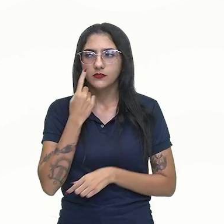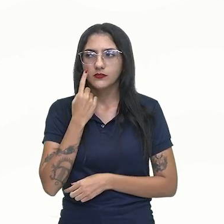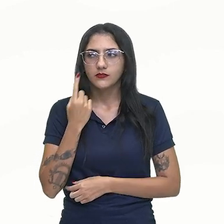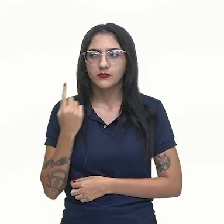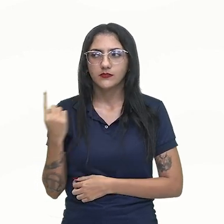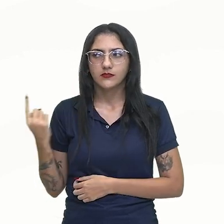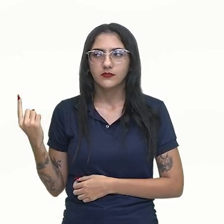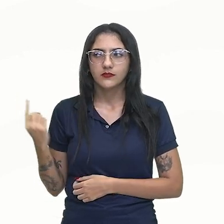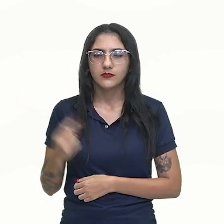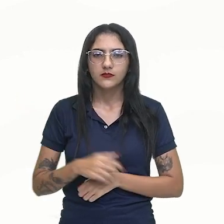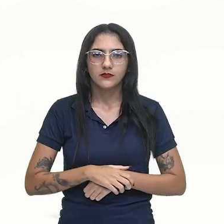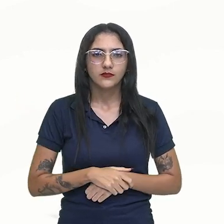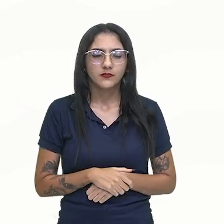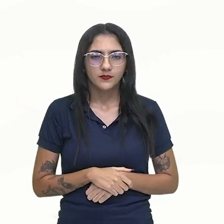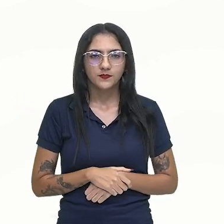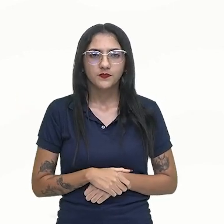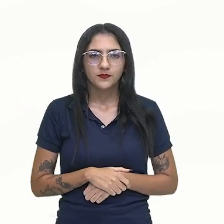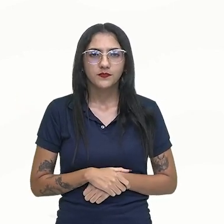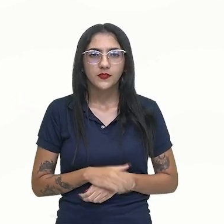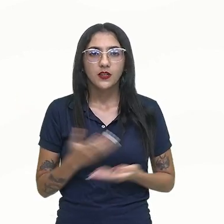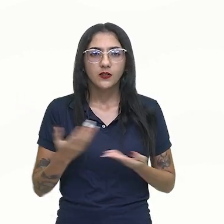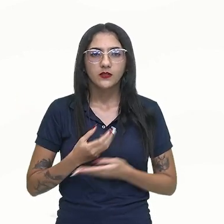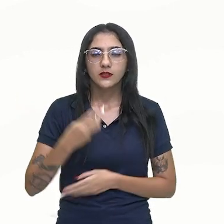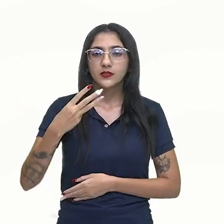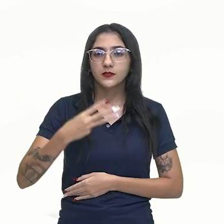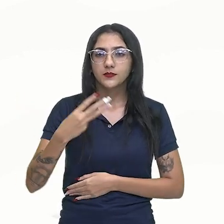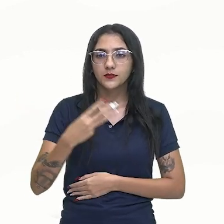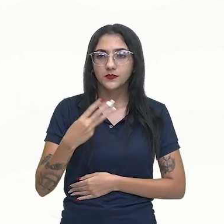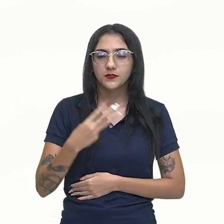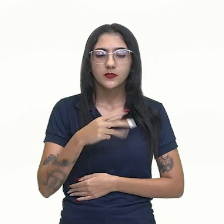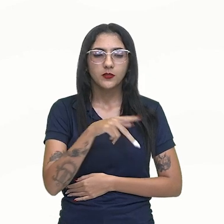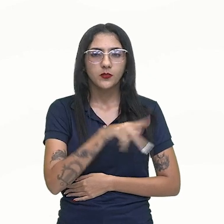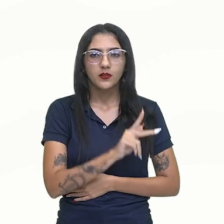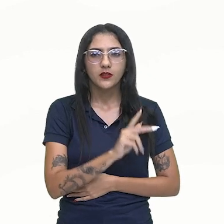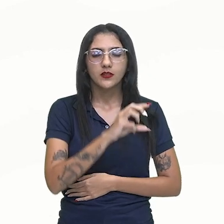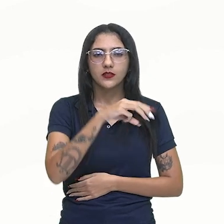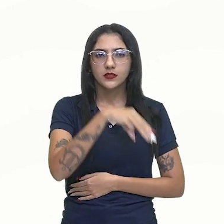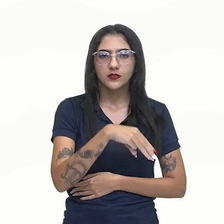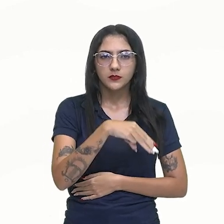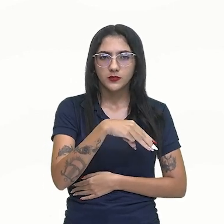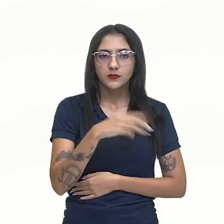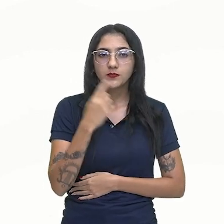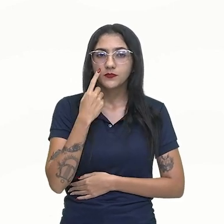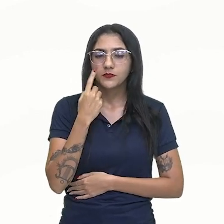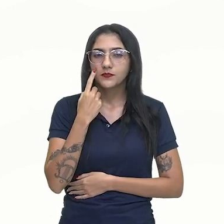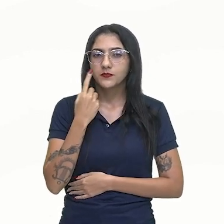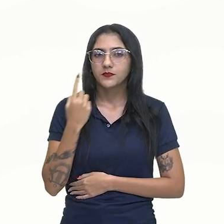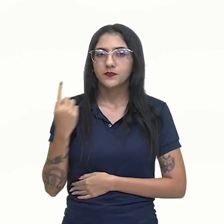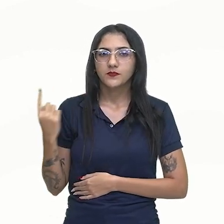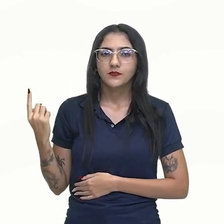1000. E a terceira, né, que é justamente o quilômetro, eu vou ter 1,